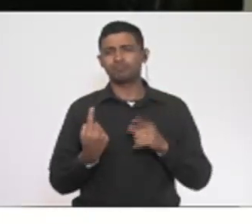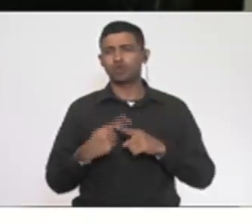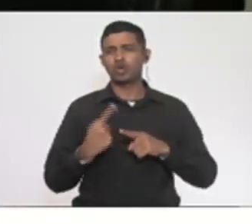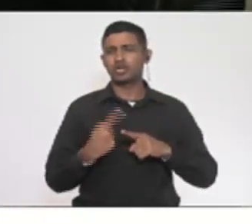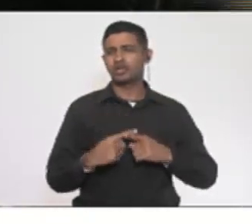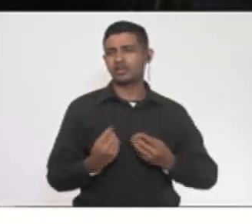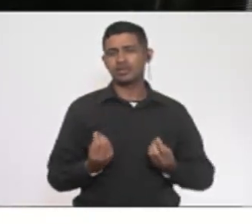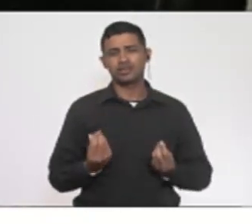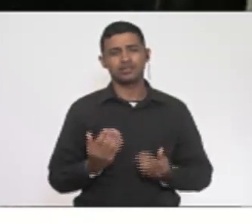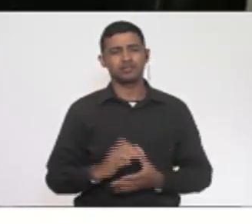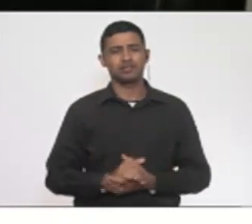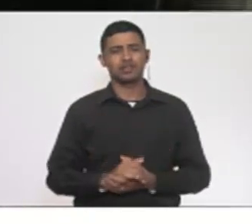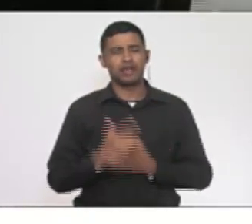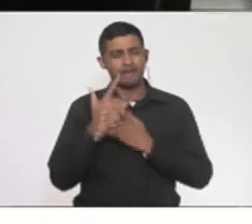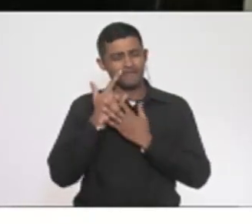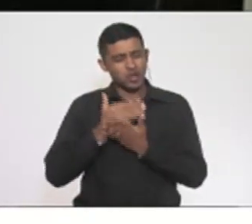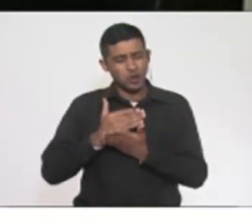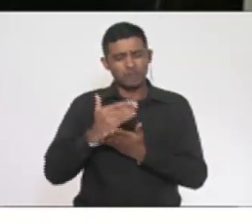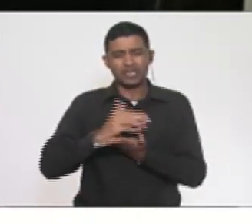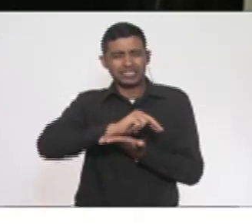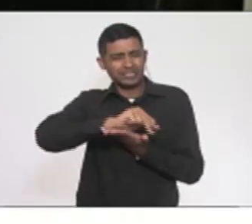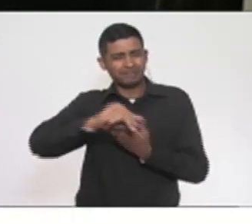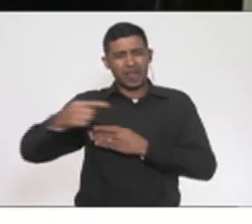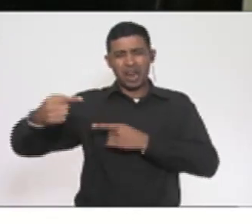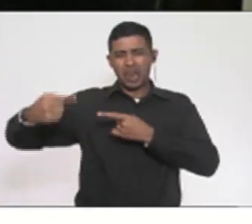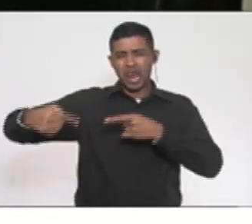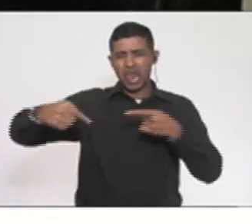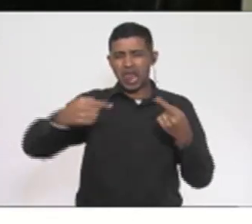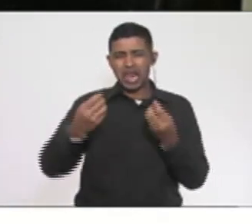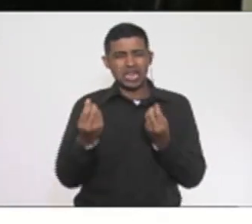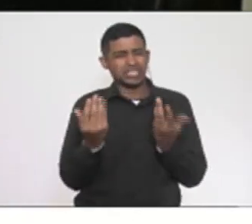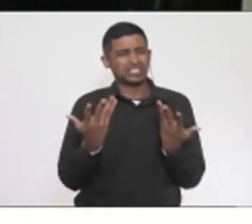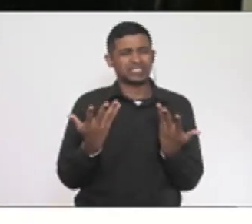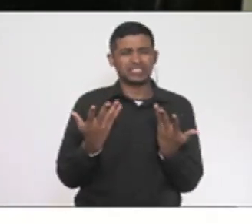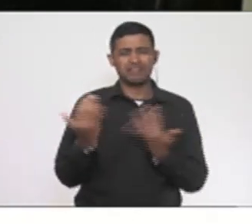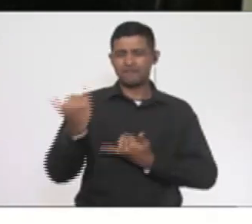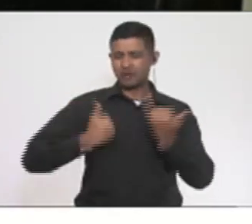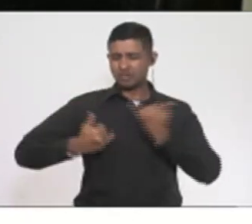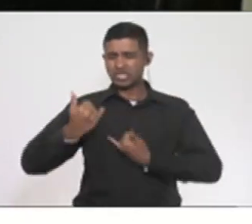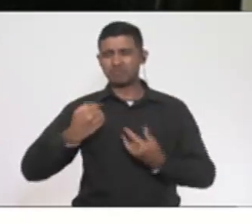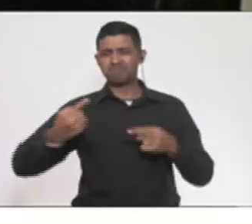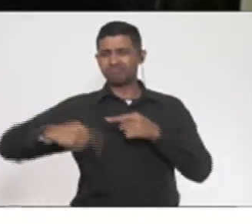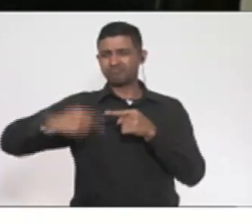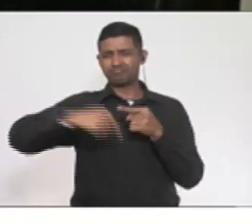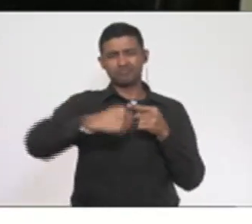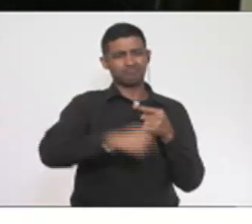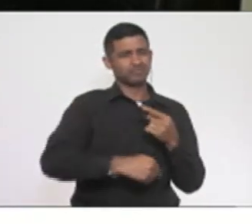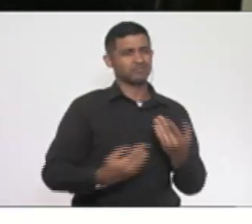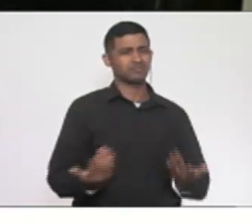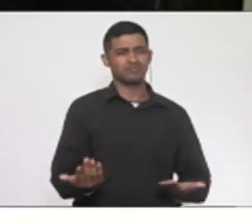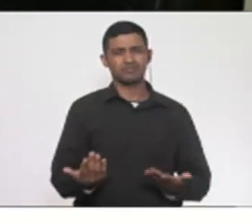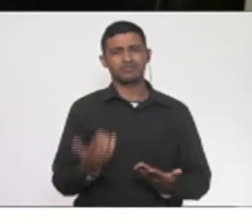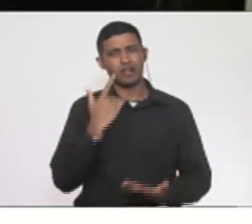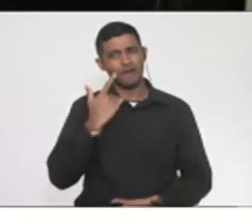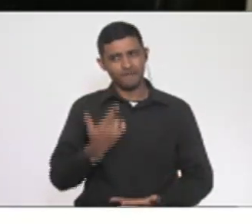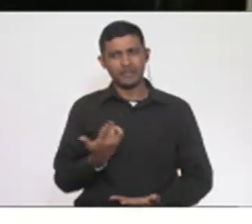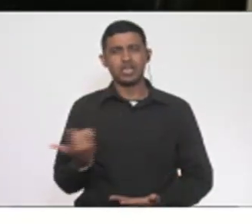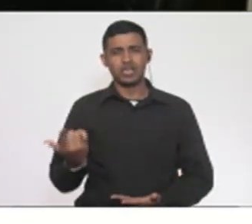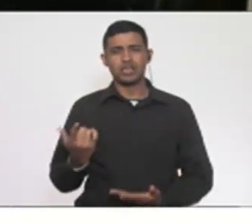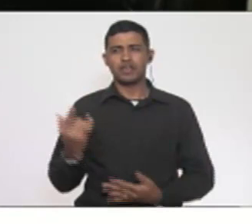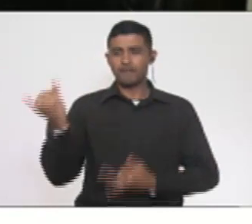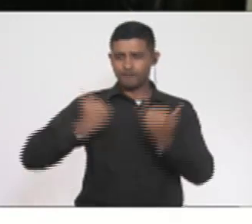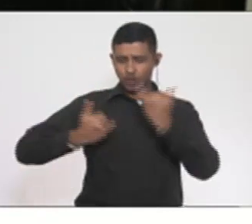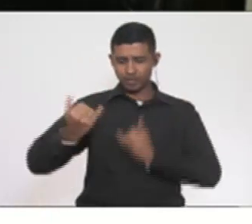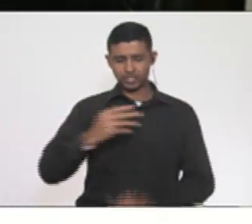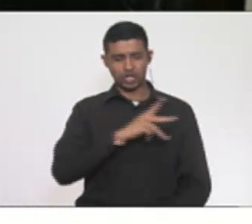porque começa uma série de conflitos e uma série de informações distorcidas, por isso as suas informações da ANP no meio